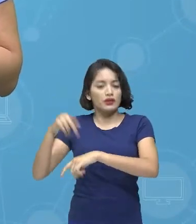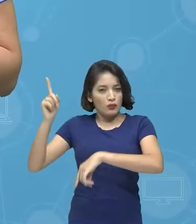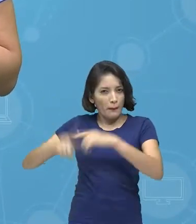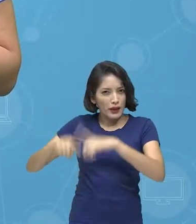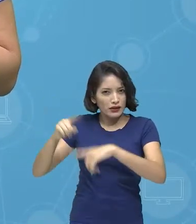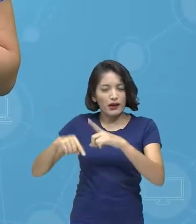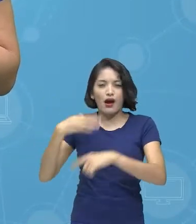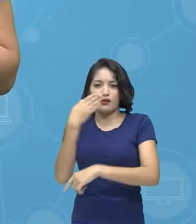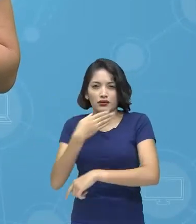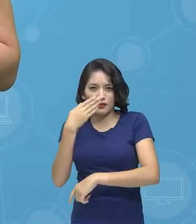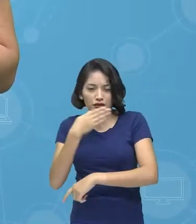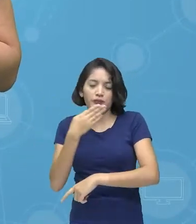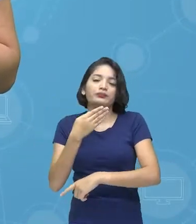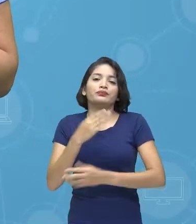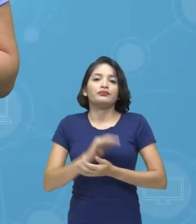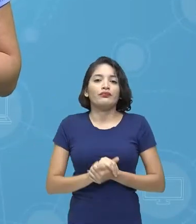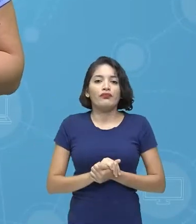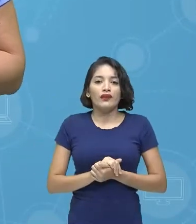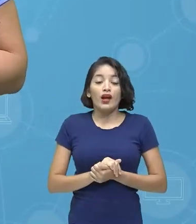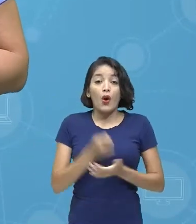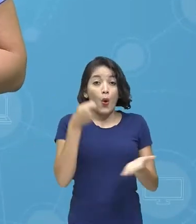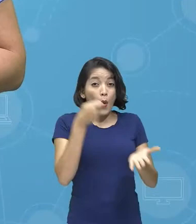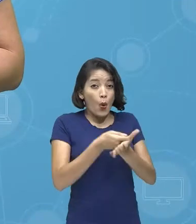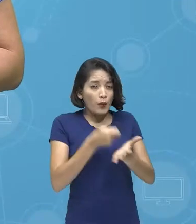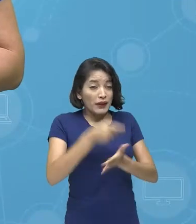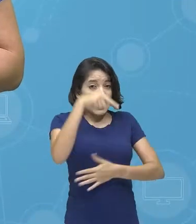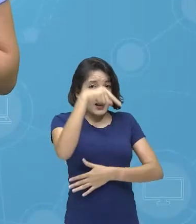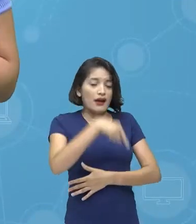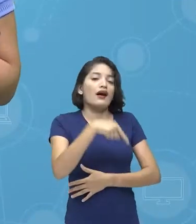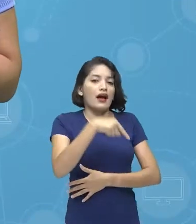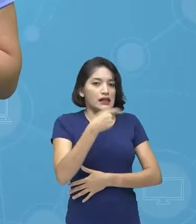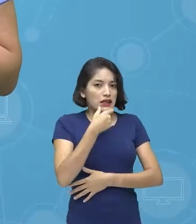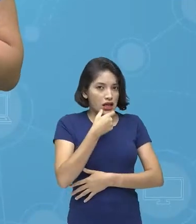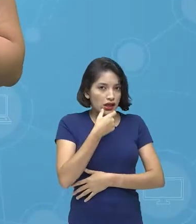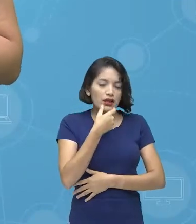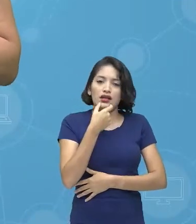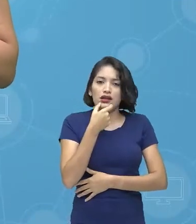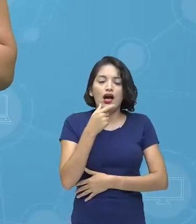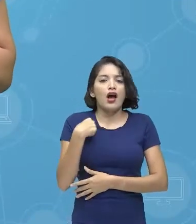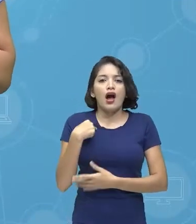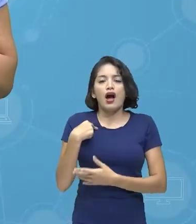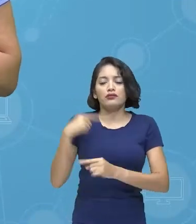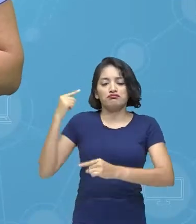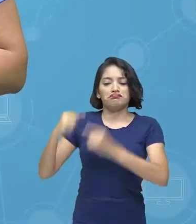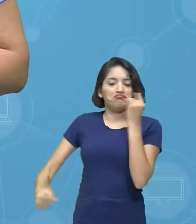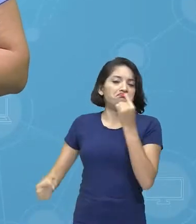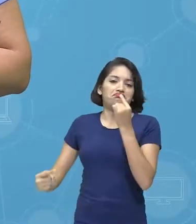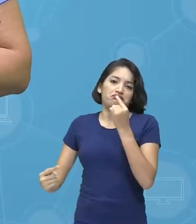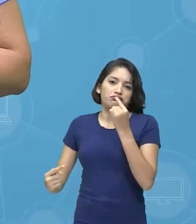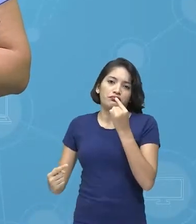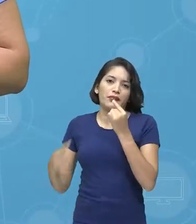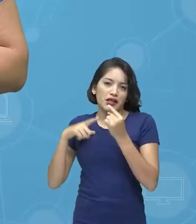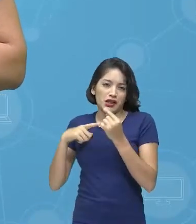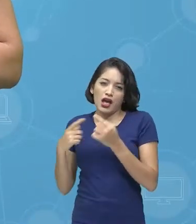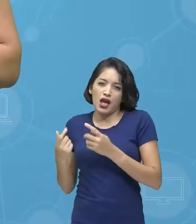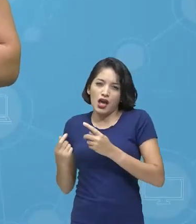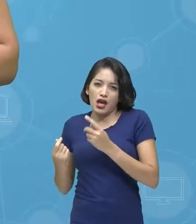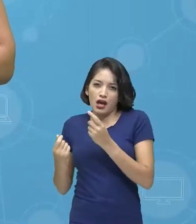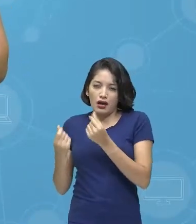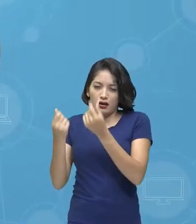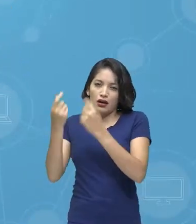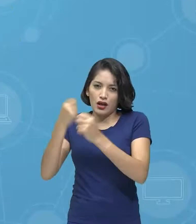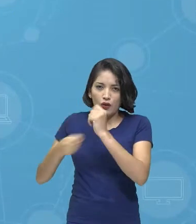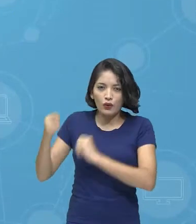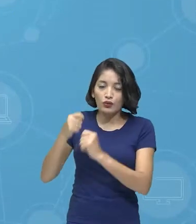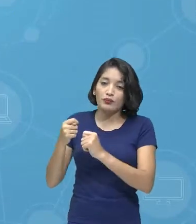esse açúcar das Antilhas Francesas, obrigá-los a comprar das Antilhas Inglesas, que aí nós vamos cortar essas asinhas econômicas aí. E isso